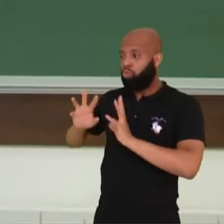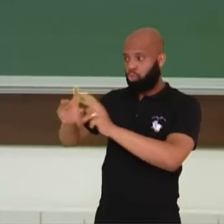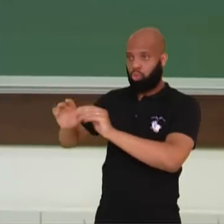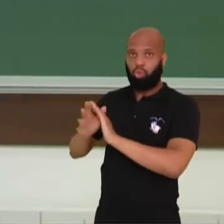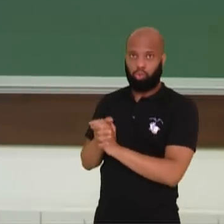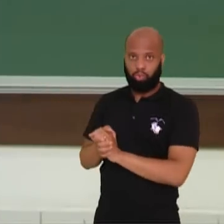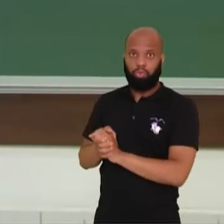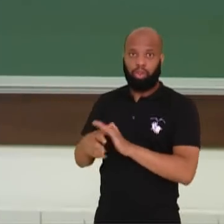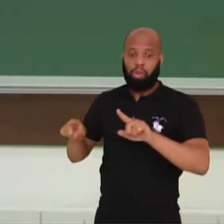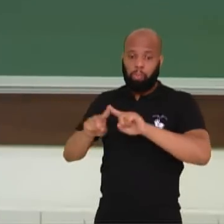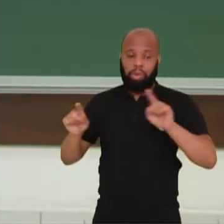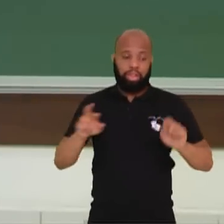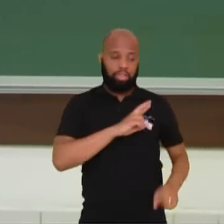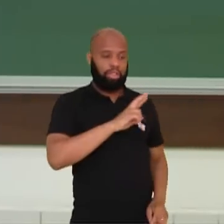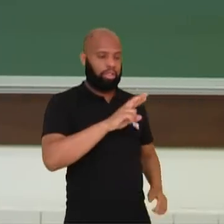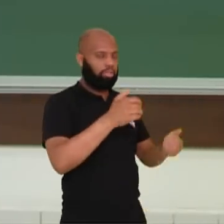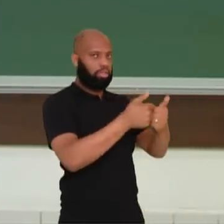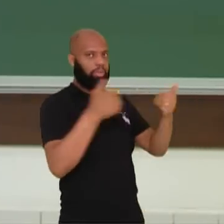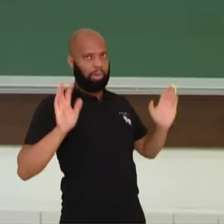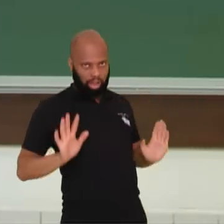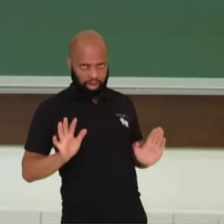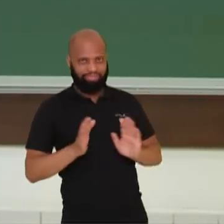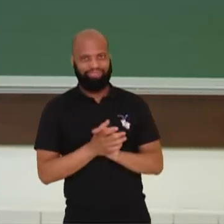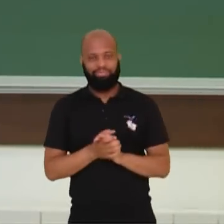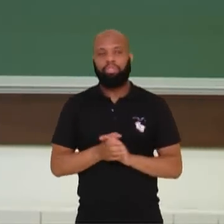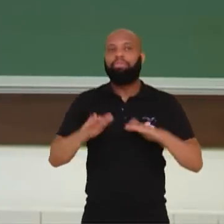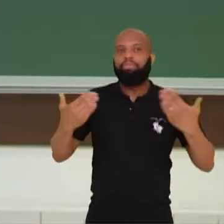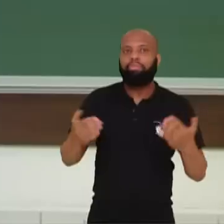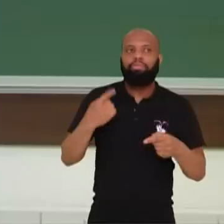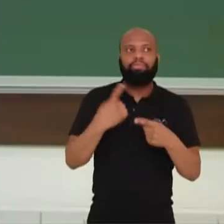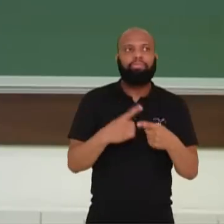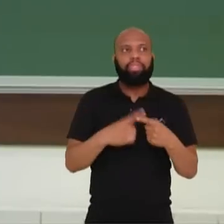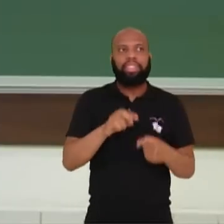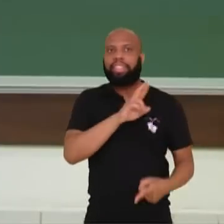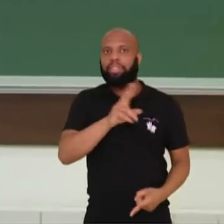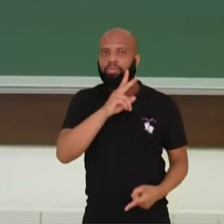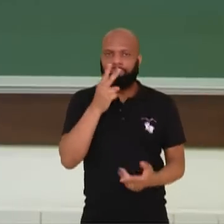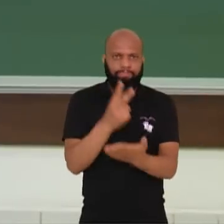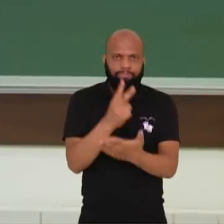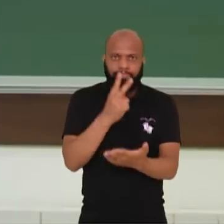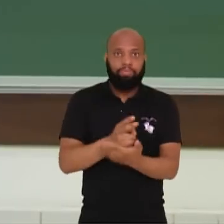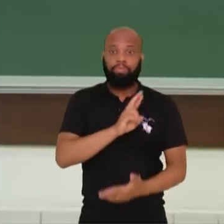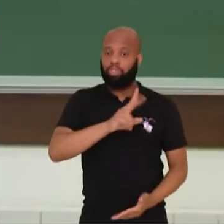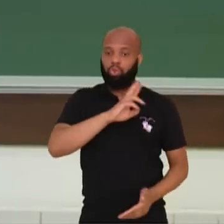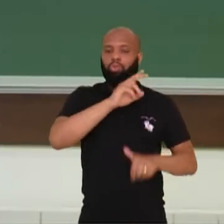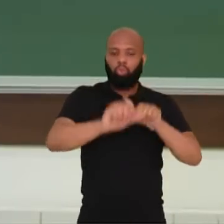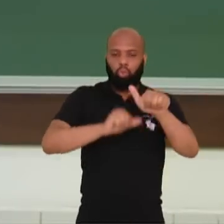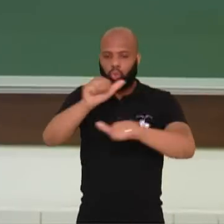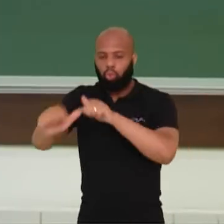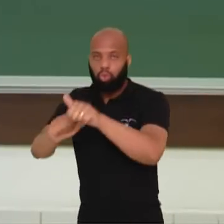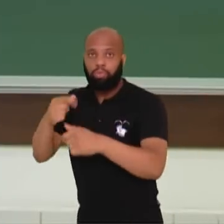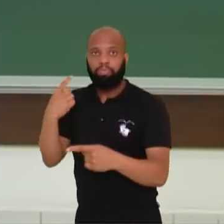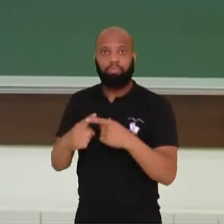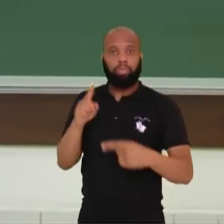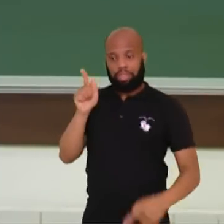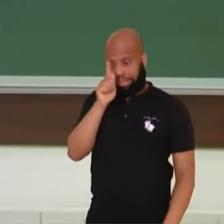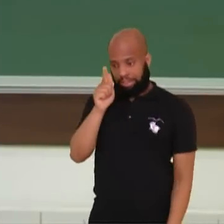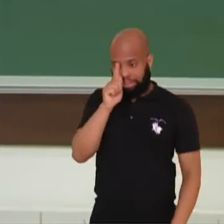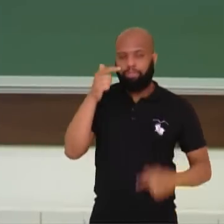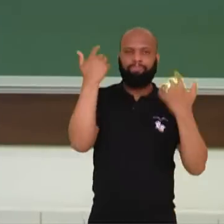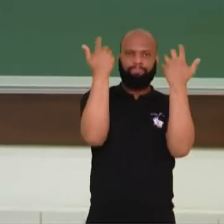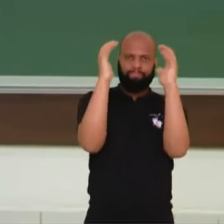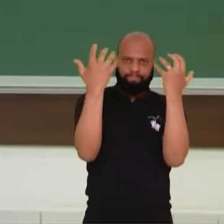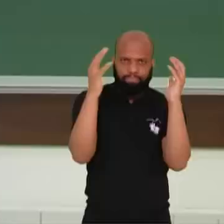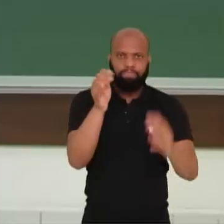o exercício da religião. Vou repetir, não é uma permanência, isso é uma mudança. Para o grego, celebrar,